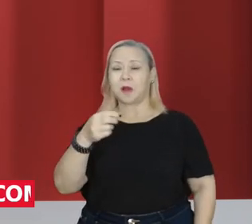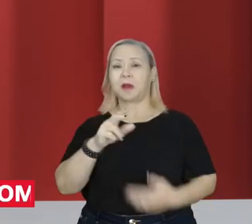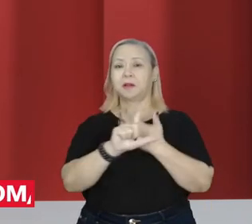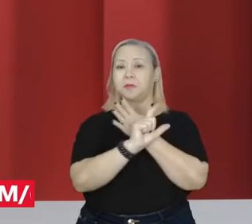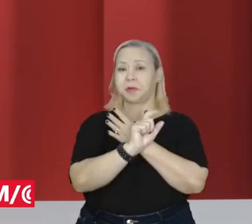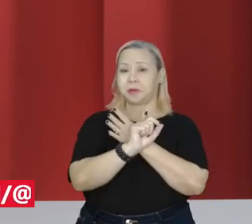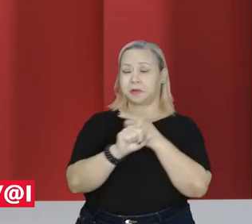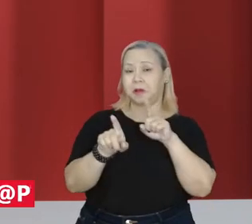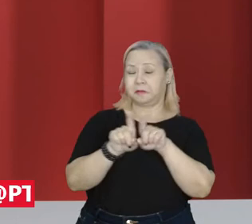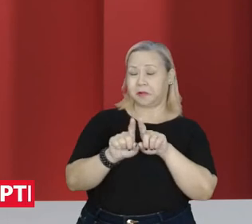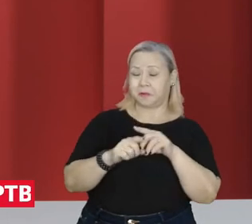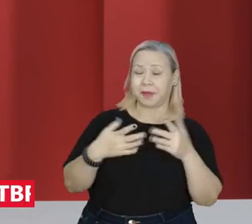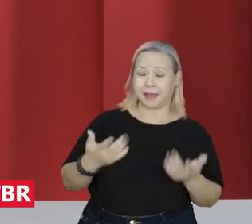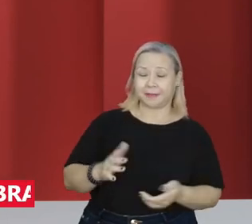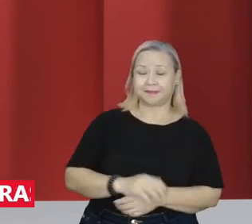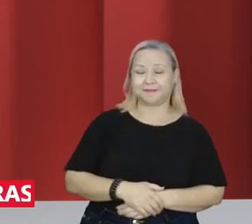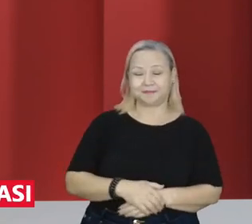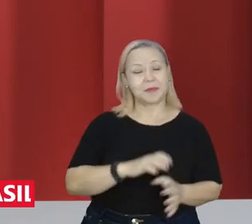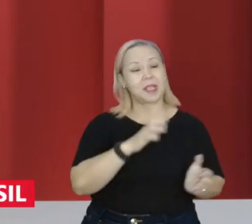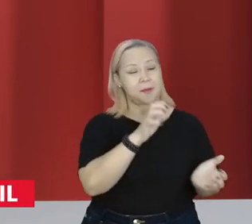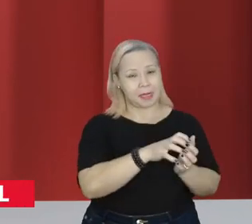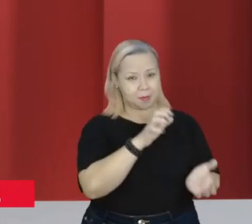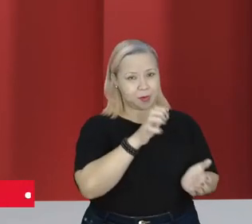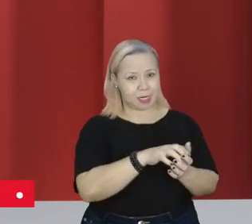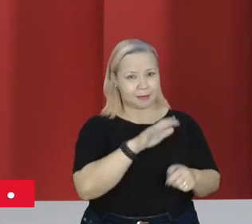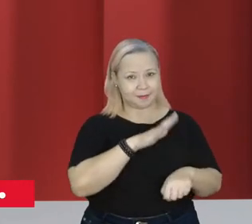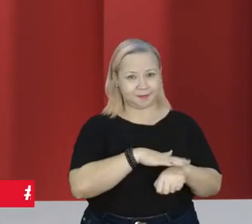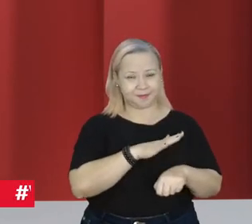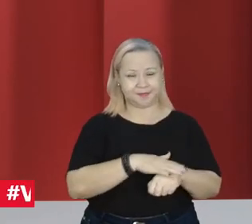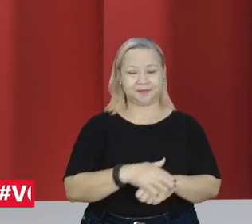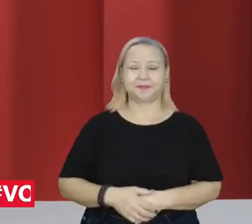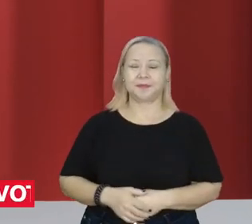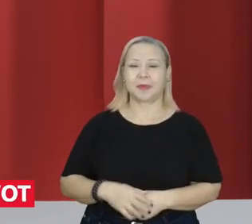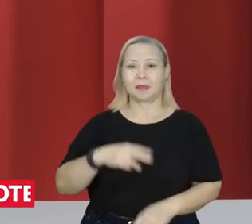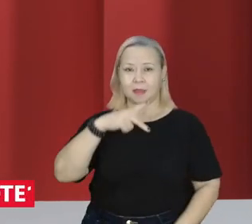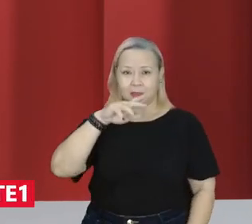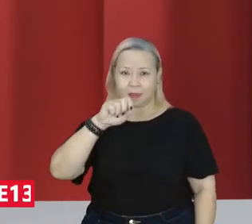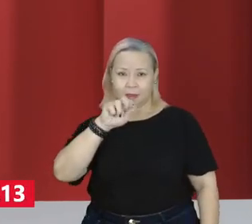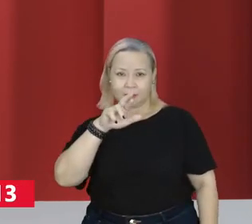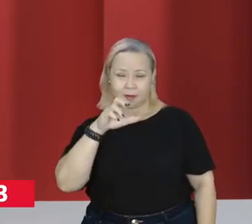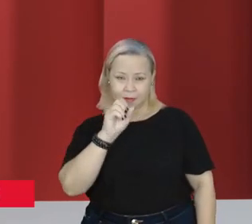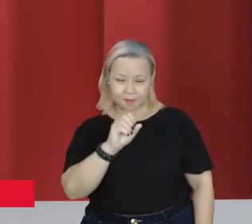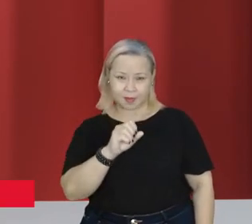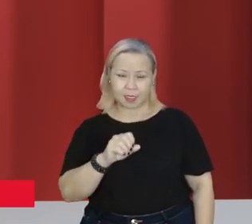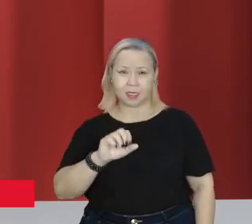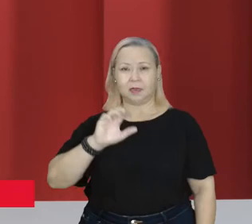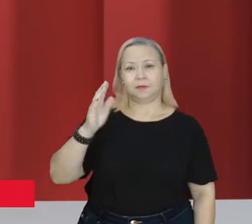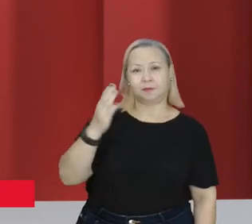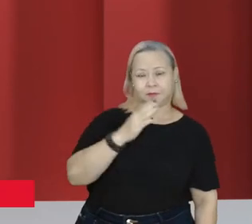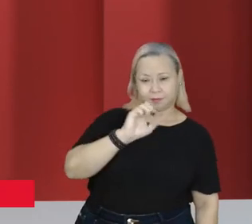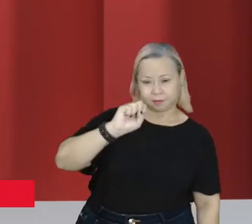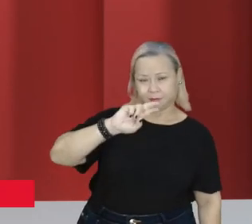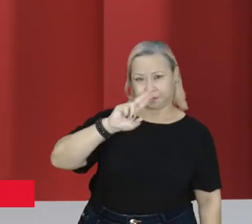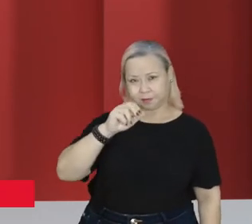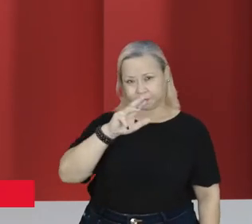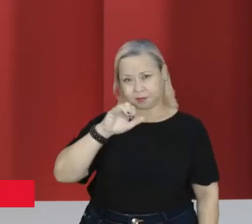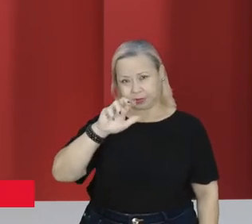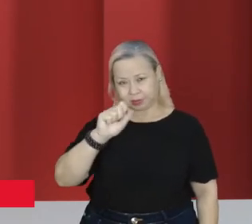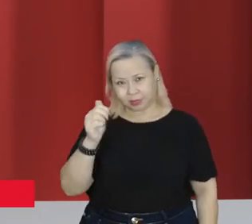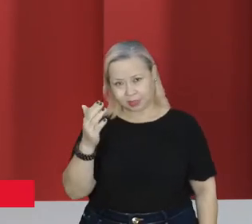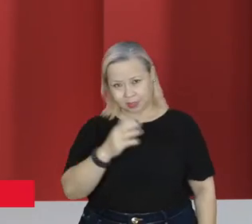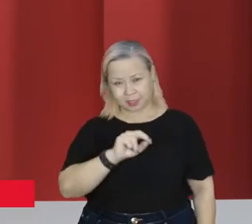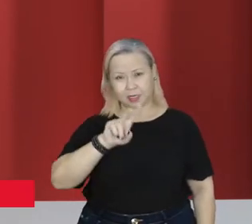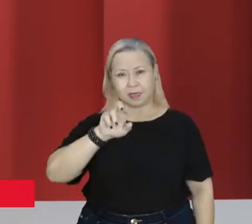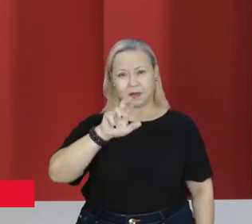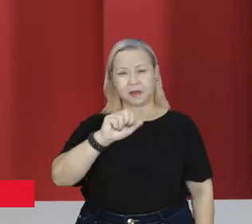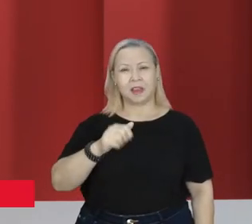boa. Daniel Oliveira também com a gente, Pedro Henrique Marins, Sheila Moura, Vera também dizendo que